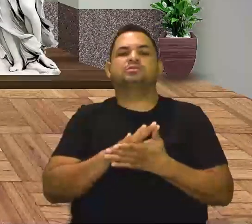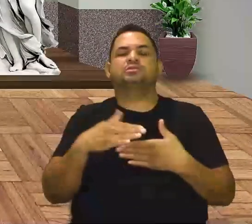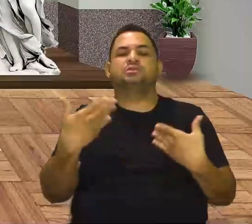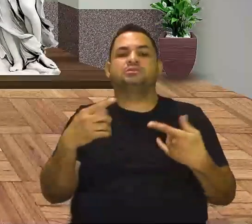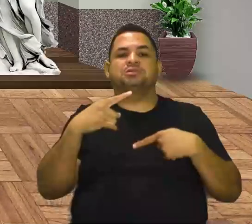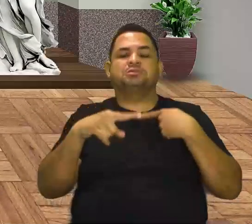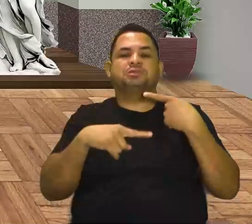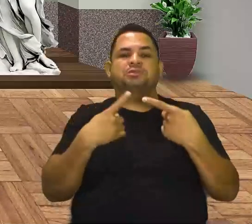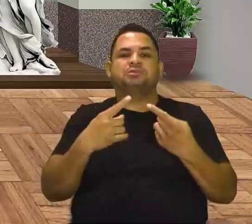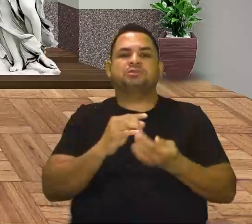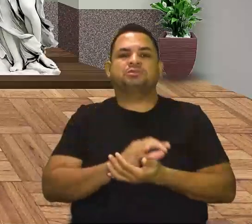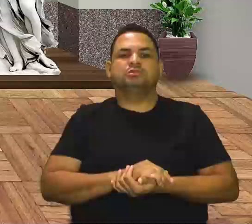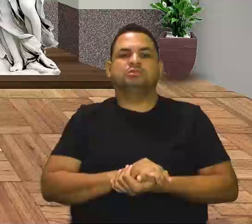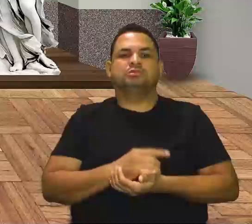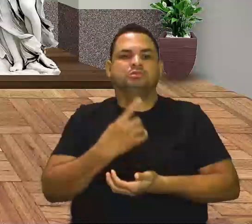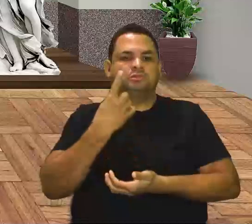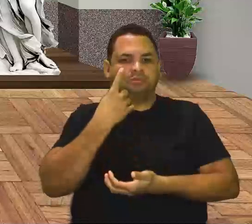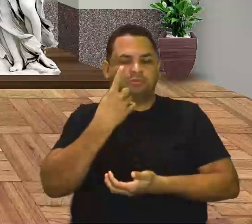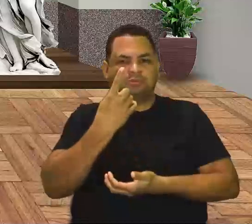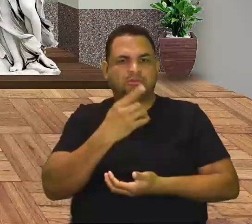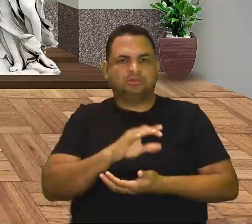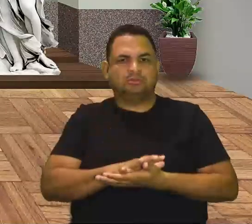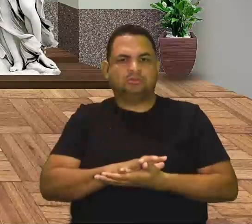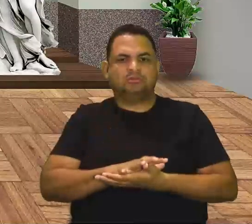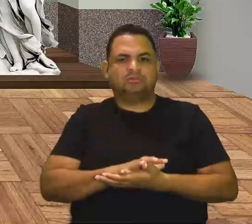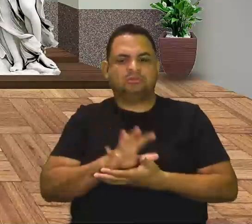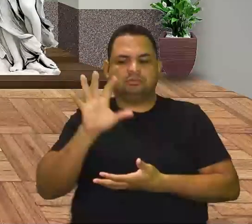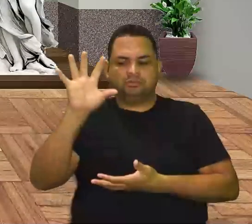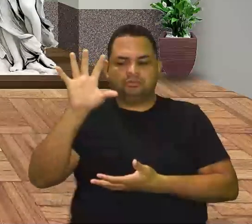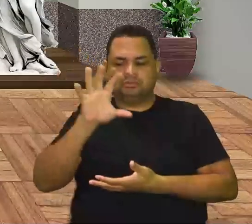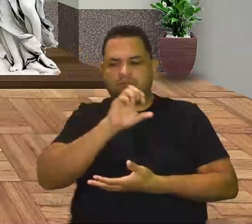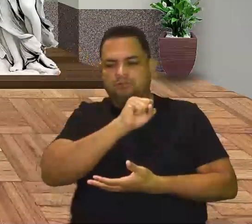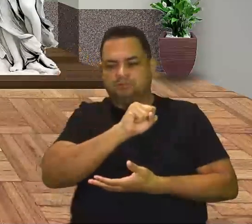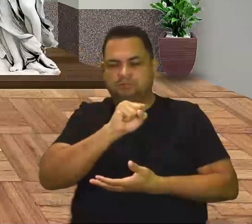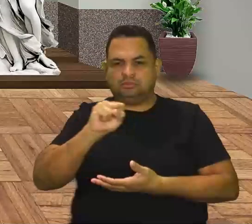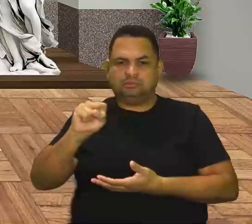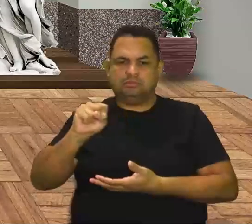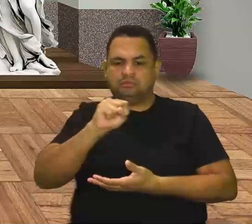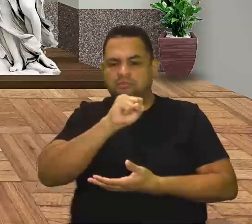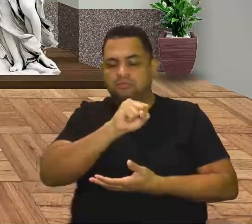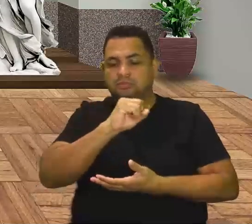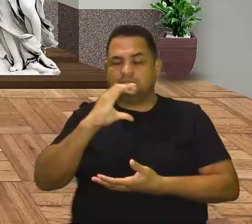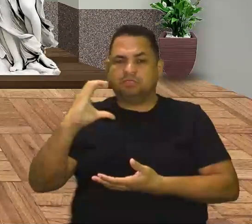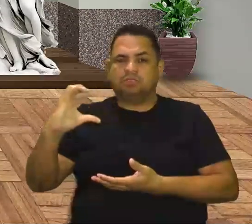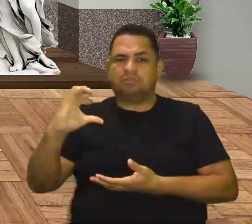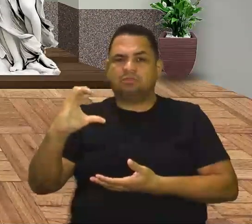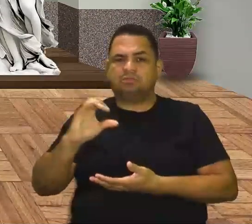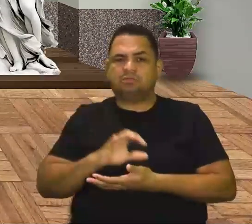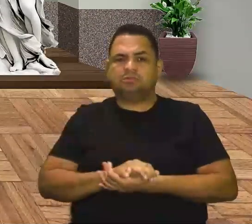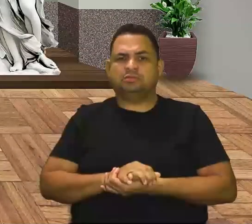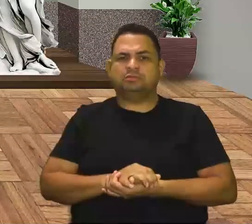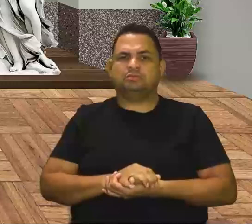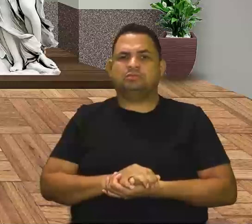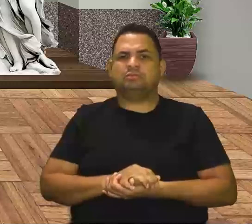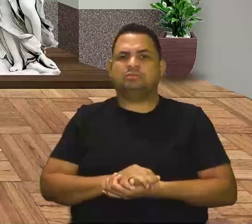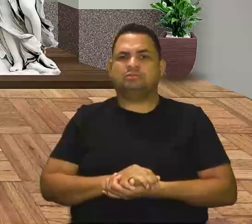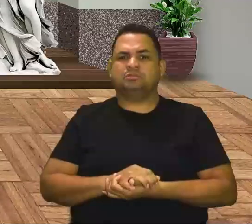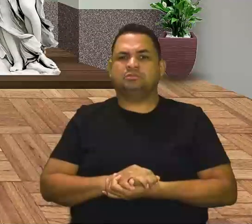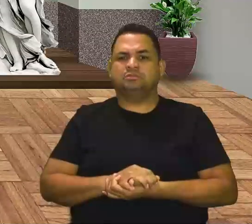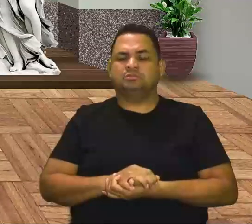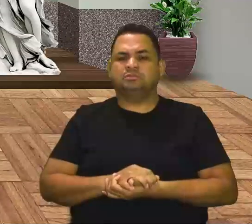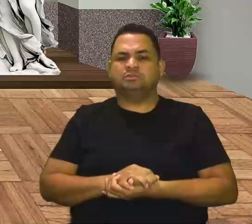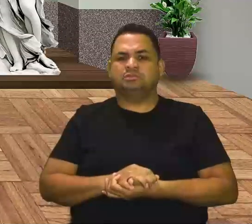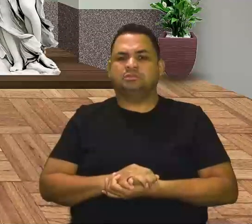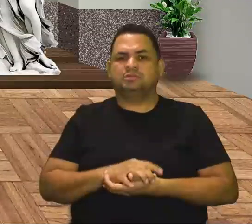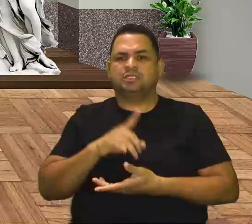conflito? Nós estamos vendo ali a região de Santa Catarina. Vamos sair um pouquinho do Nordeste, vamos deixar o cangaço no Nordeste, vamos deixar